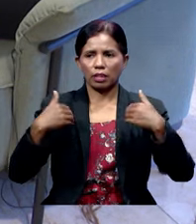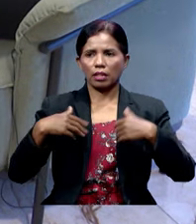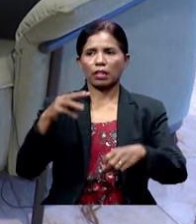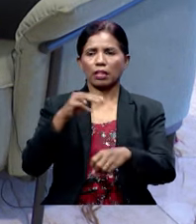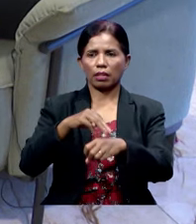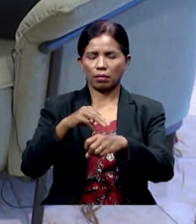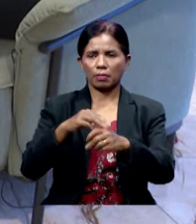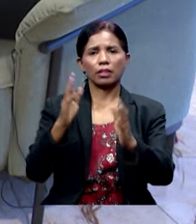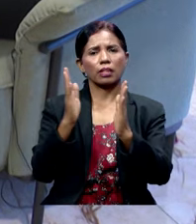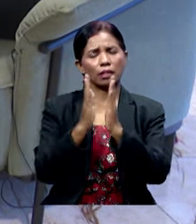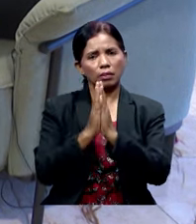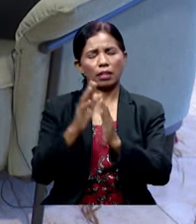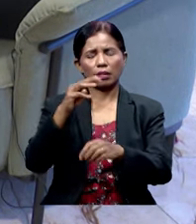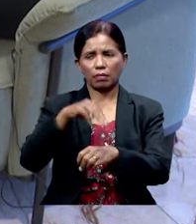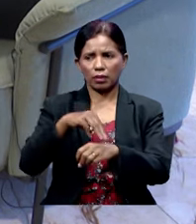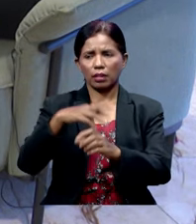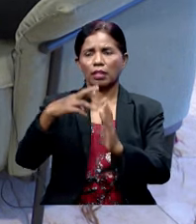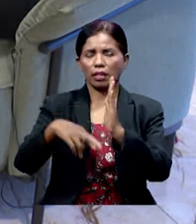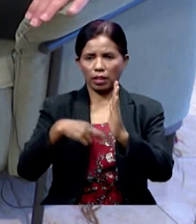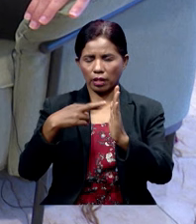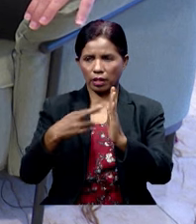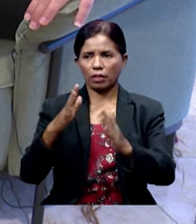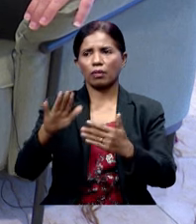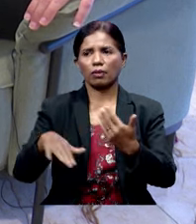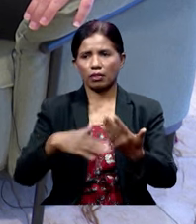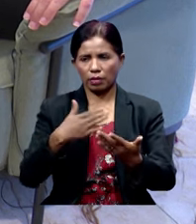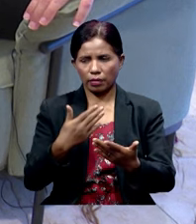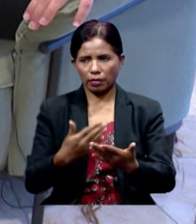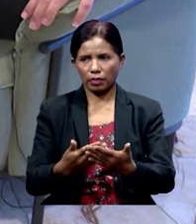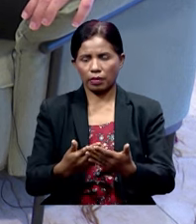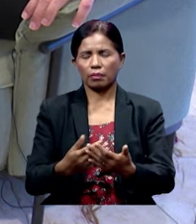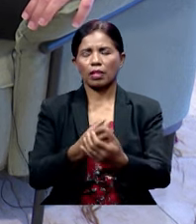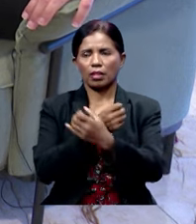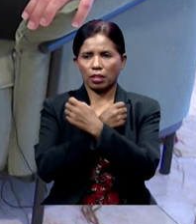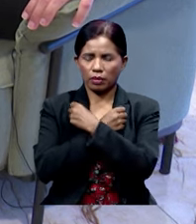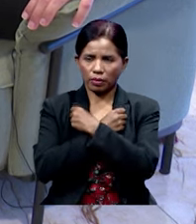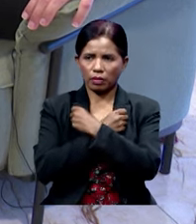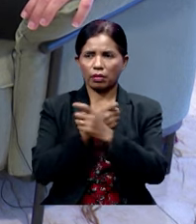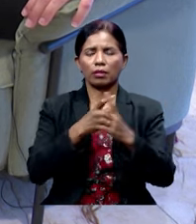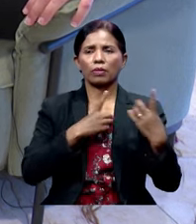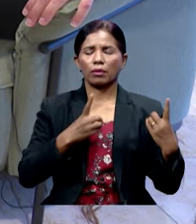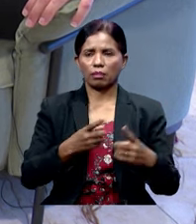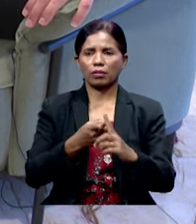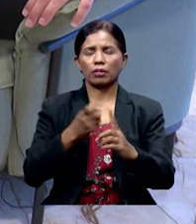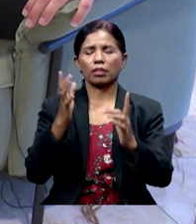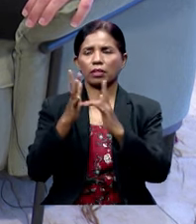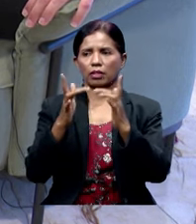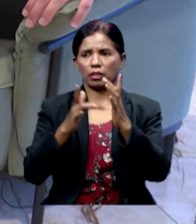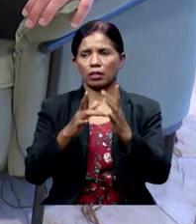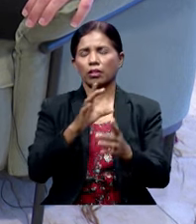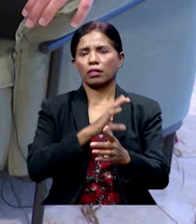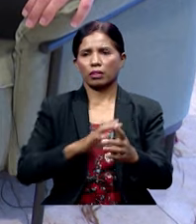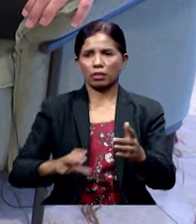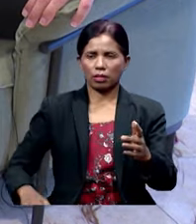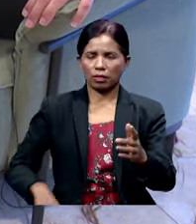liturgias eh regras eh mas amor e proximidade à gente